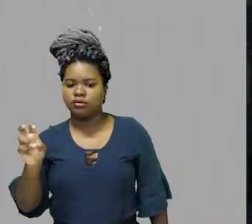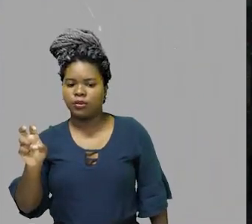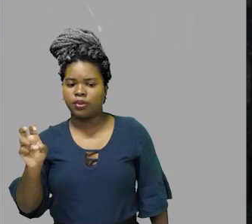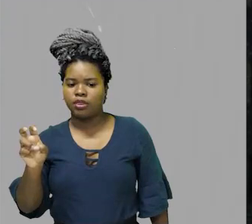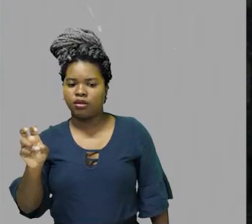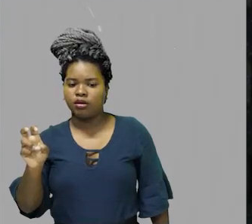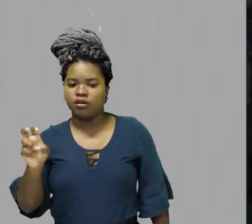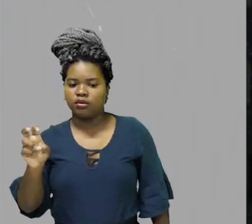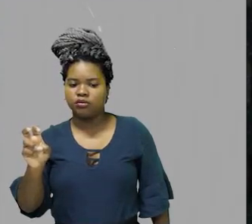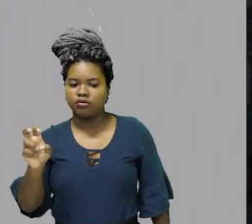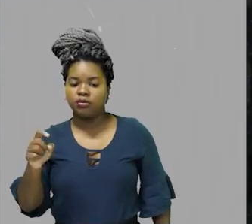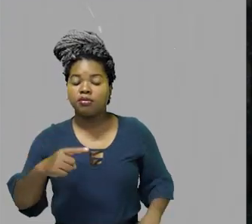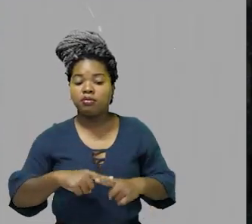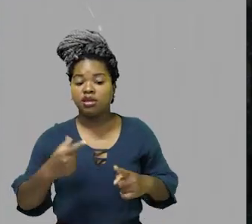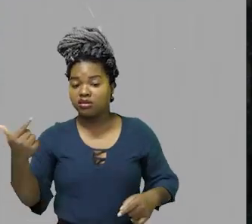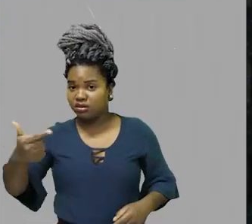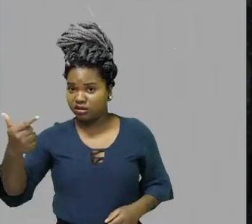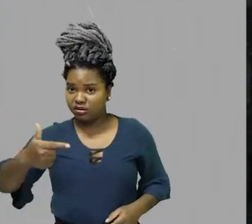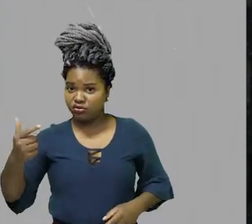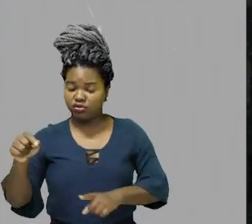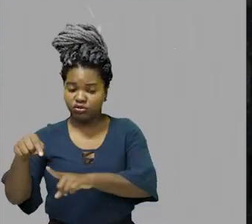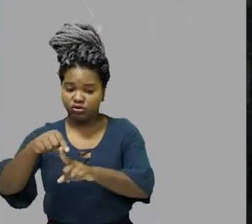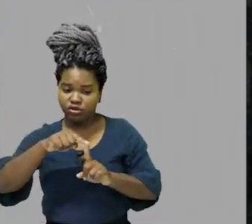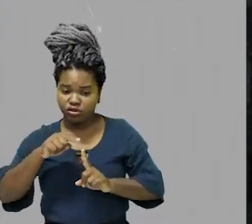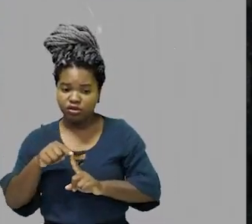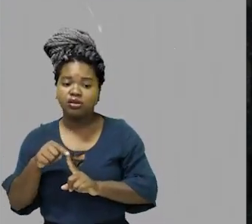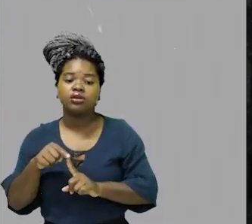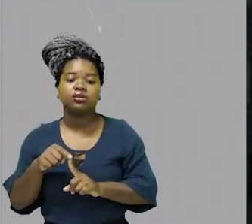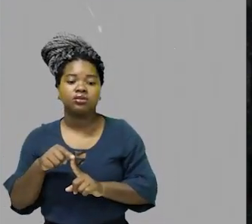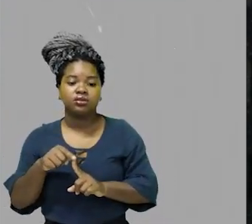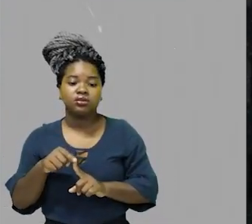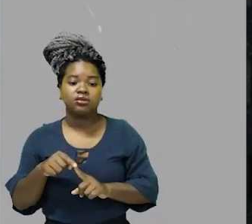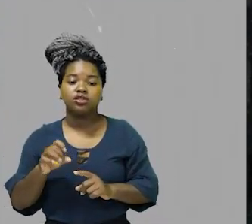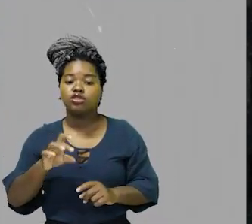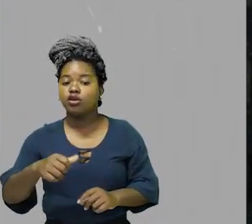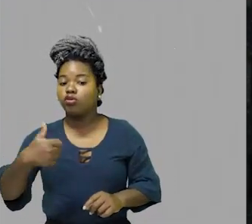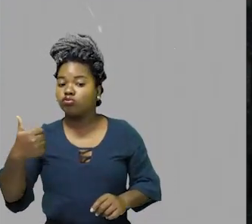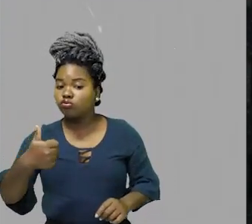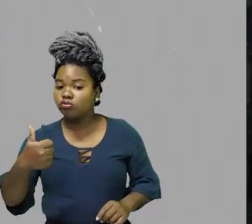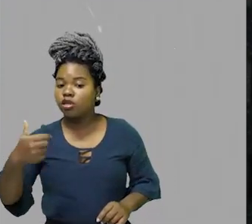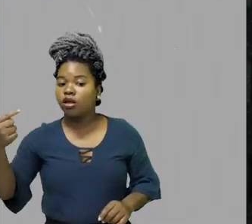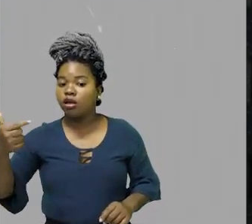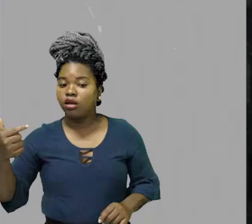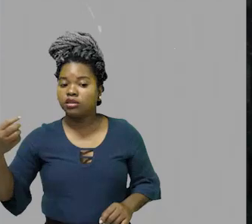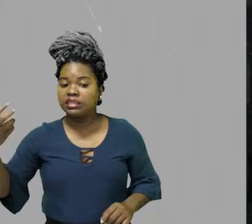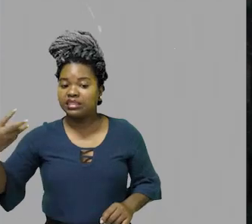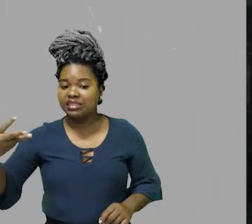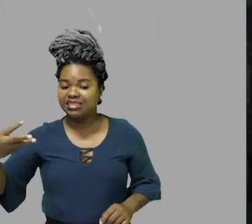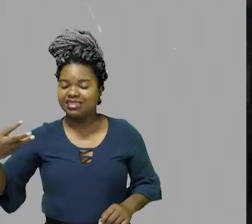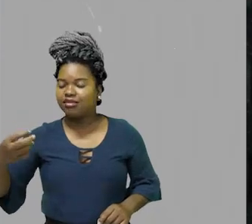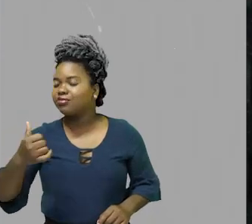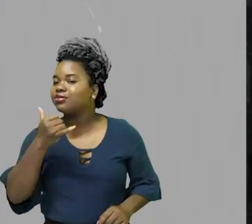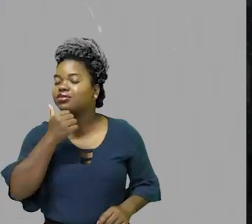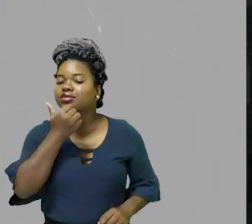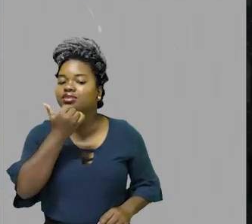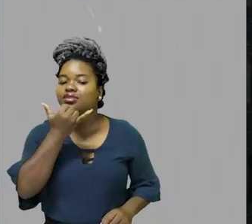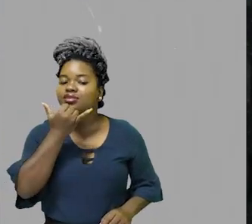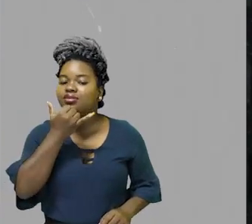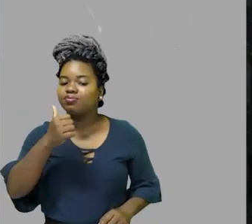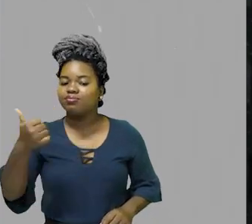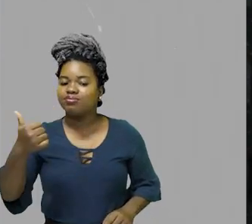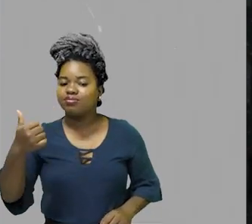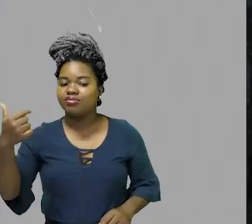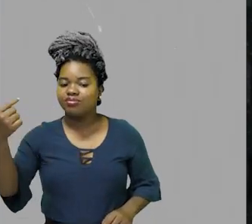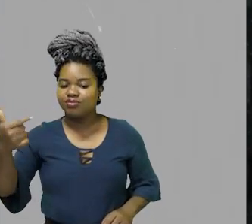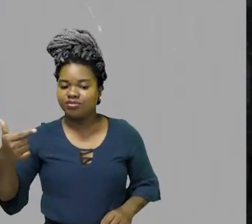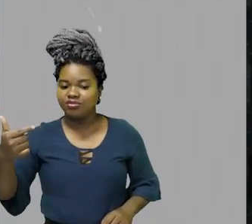Já essa segunda forma aqui de RNA, ela vai ter apenas o exon 1, 2, 4 e 5. Ela não colocou o exon